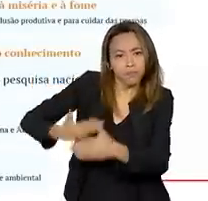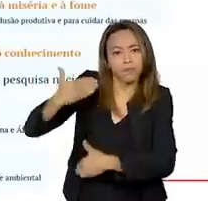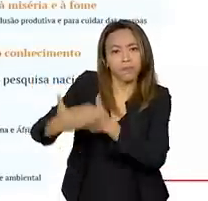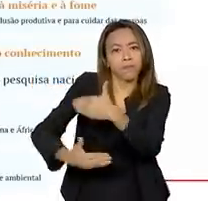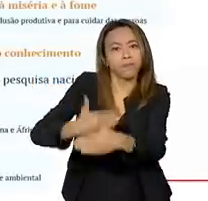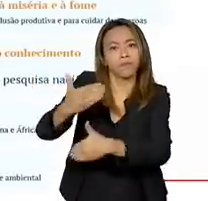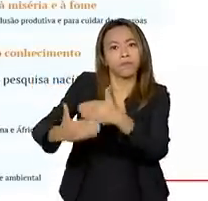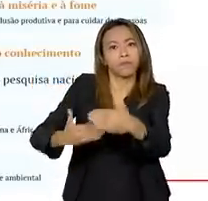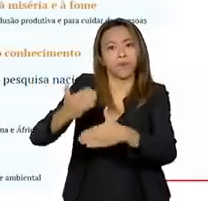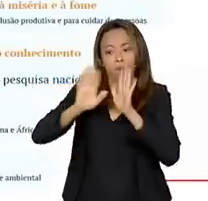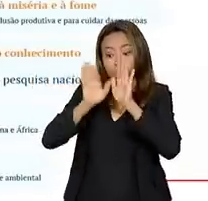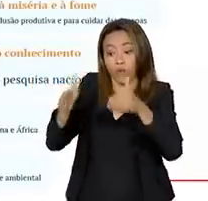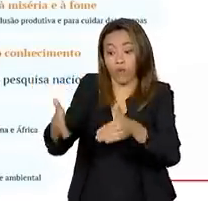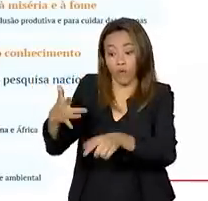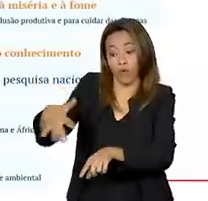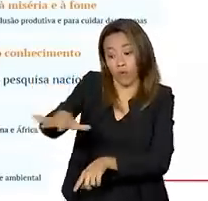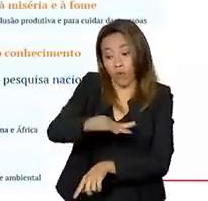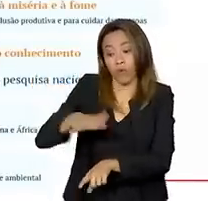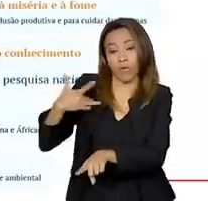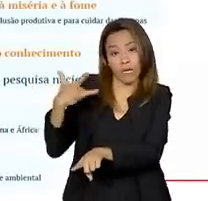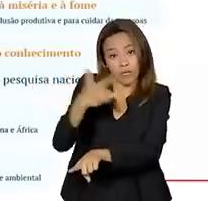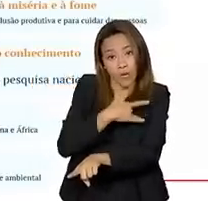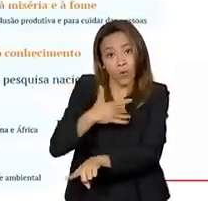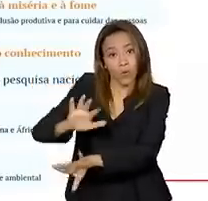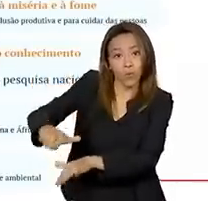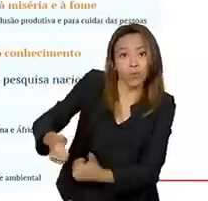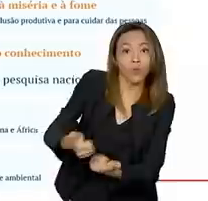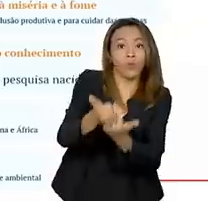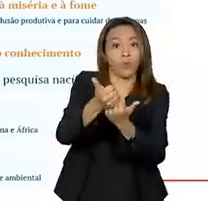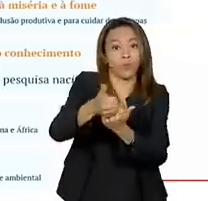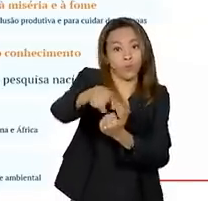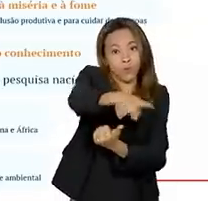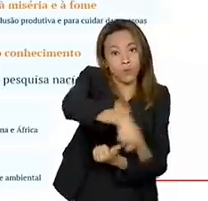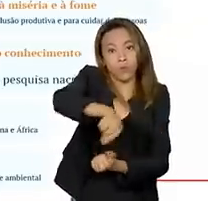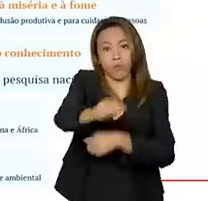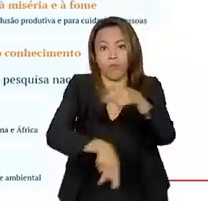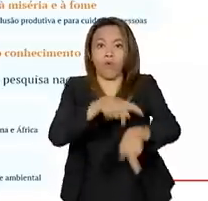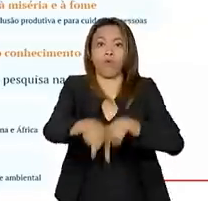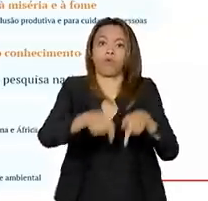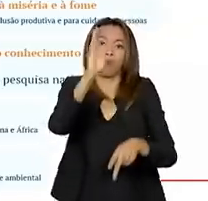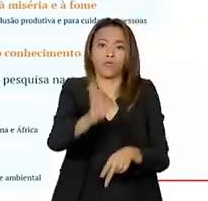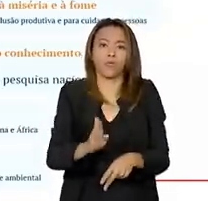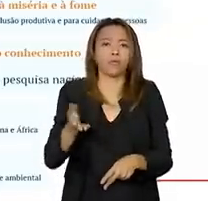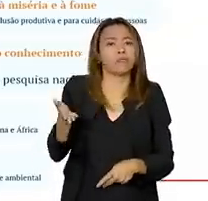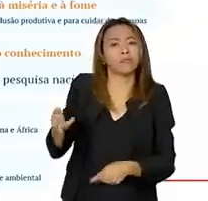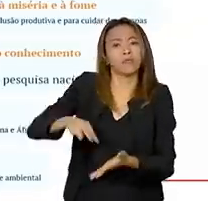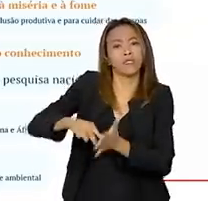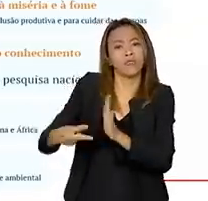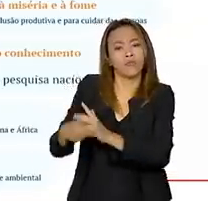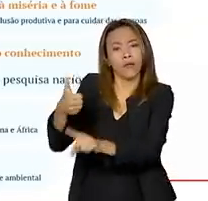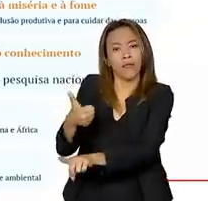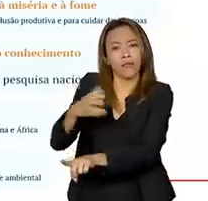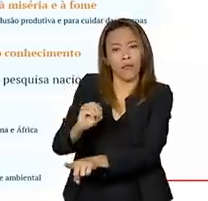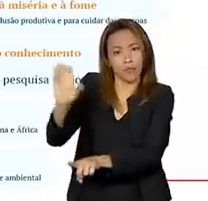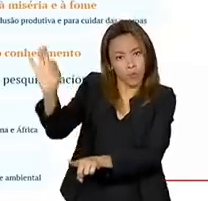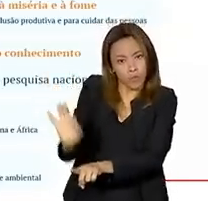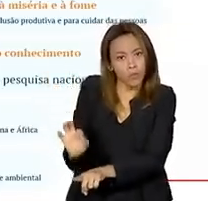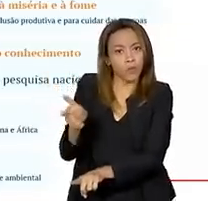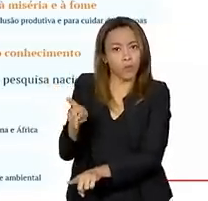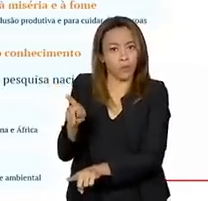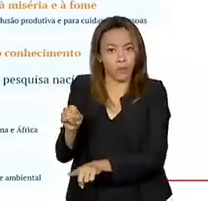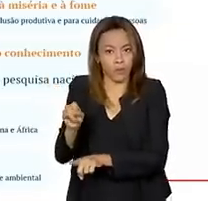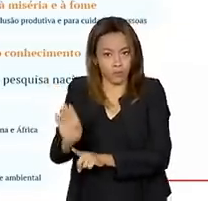e para a saúde dos brasileiros. A saúde representa 10% do PIB, tem